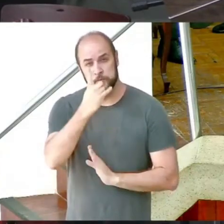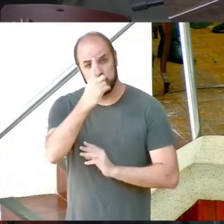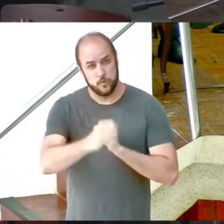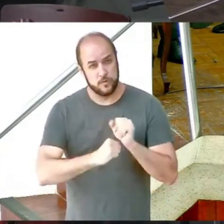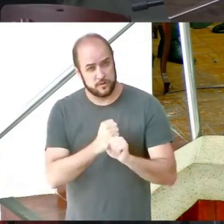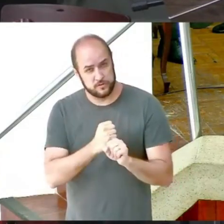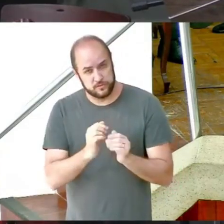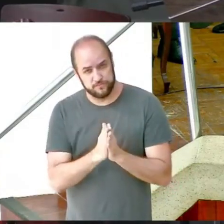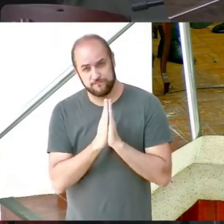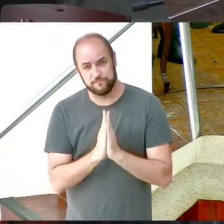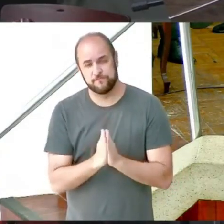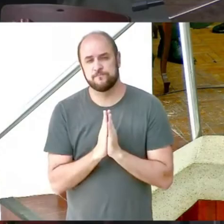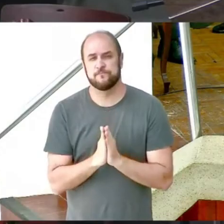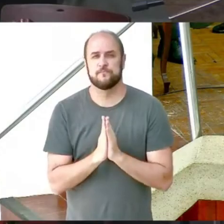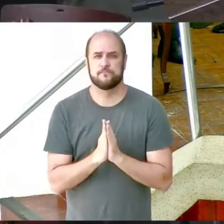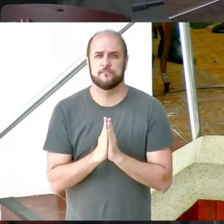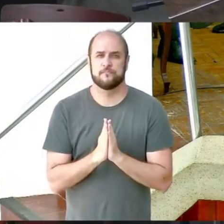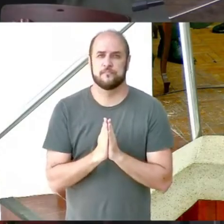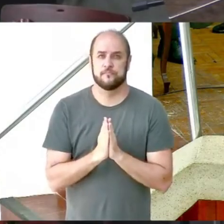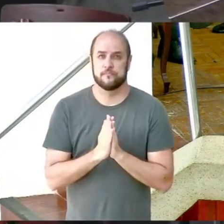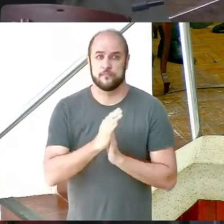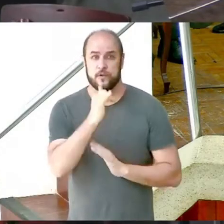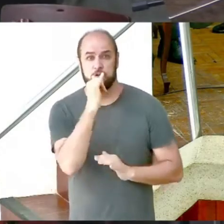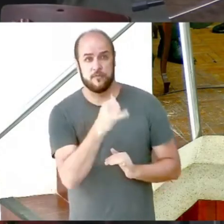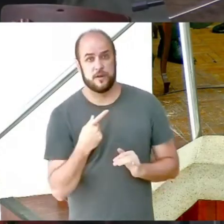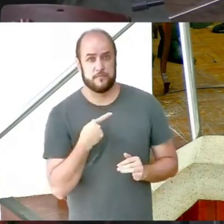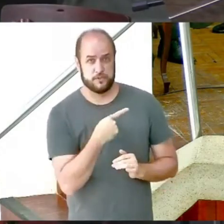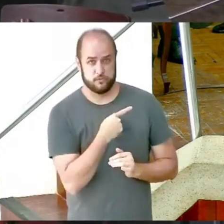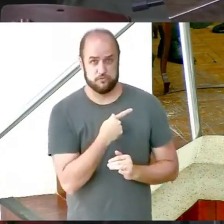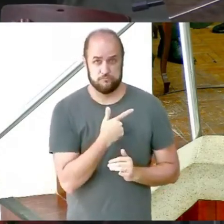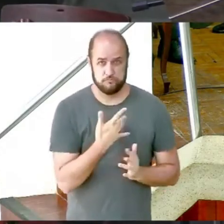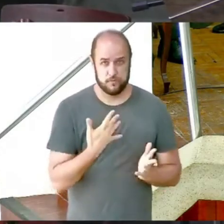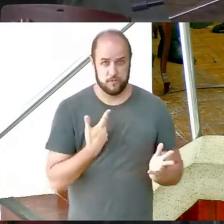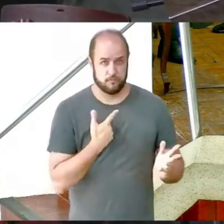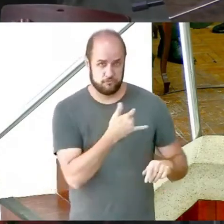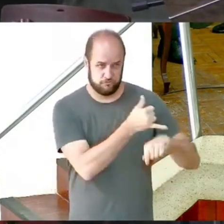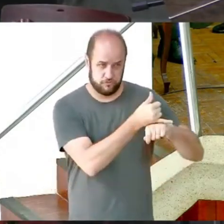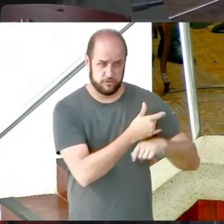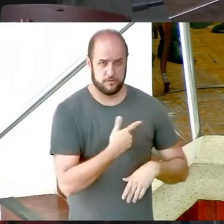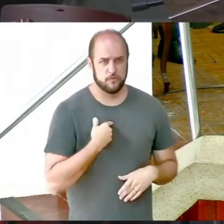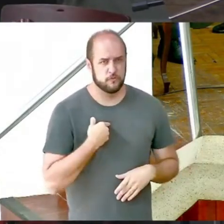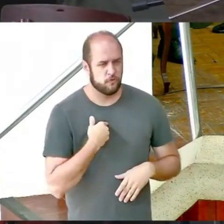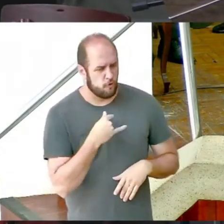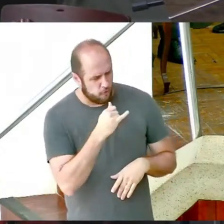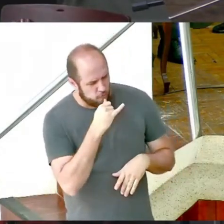orando, eu cheguei para o meu pastor titular e